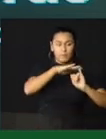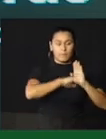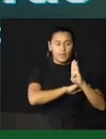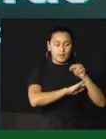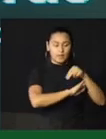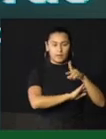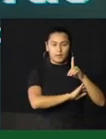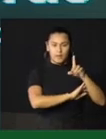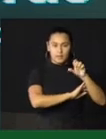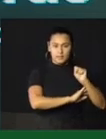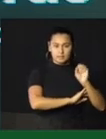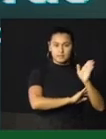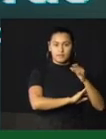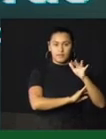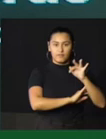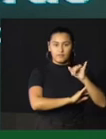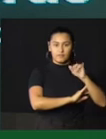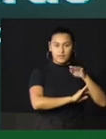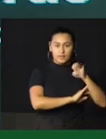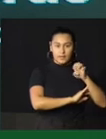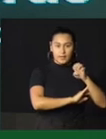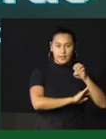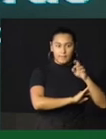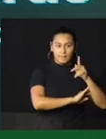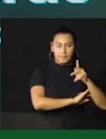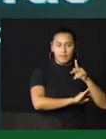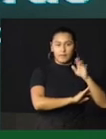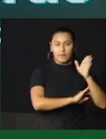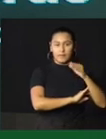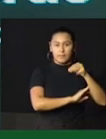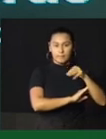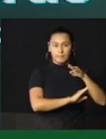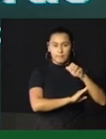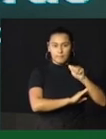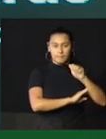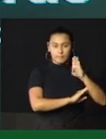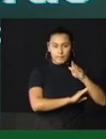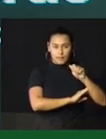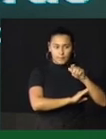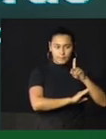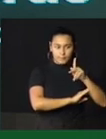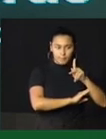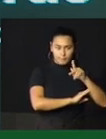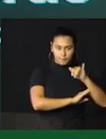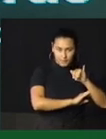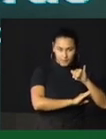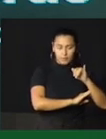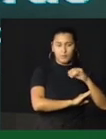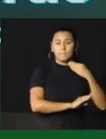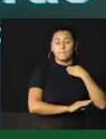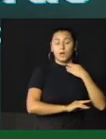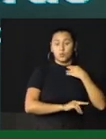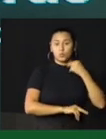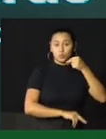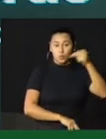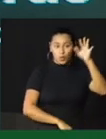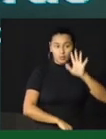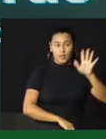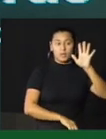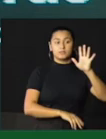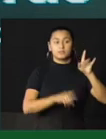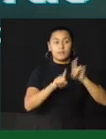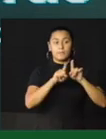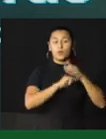embrap o Banco da Amazônia o Banco do Nordeste a grande parte disso a juros de mercado mas